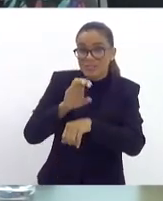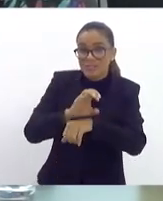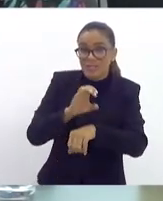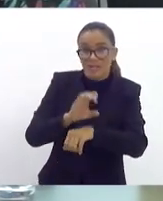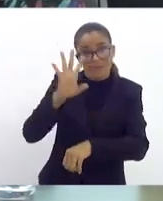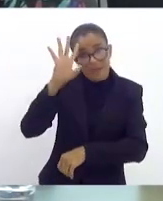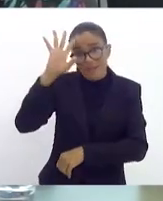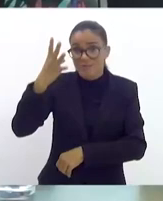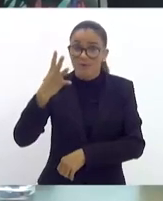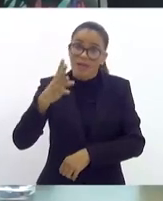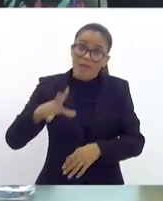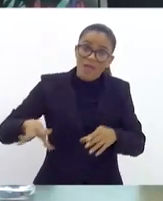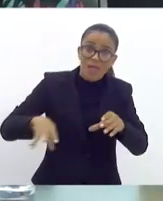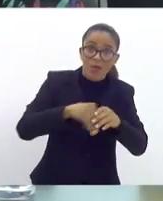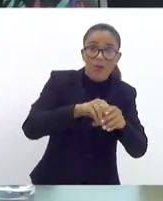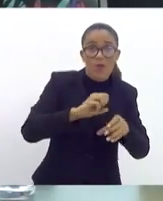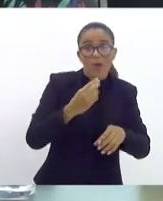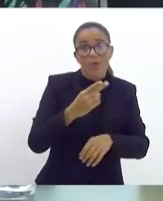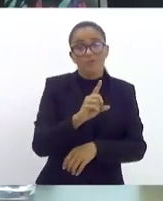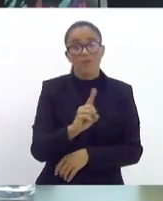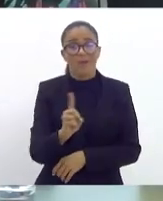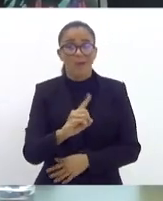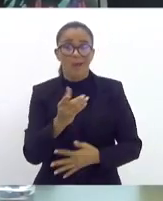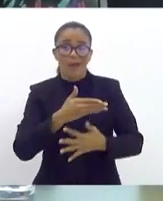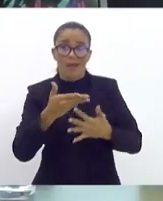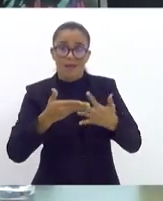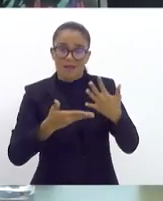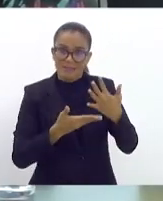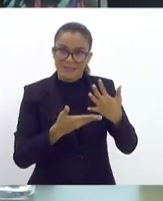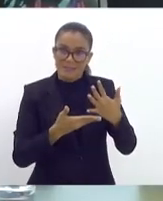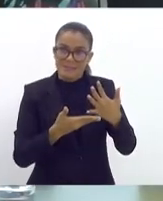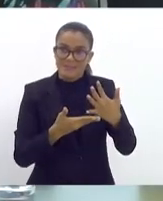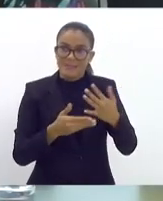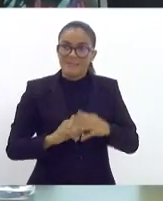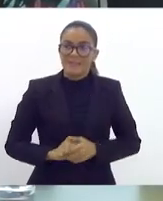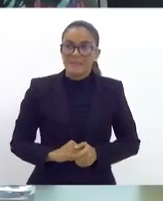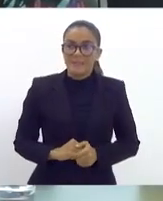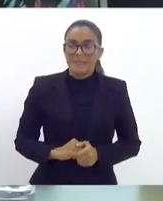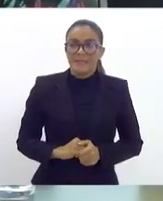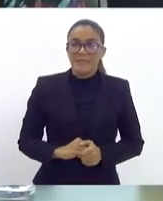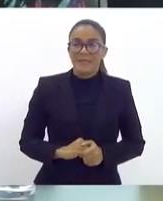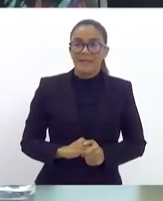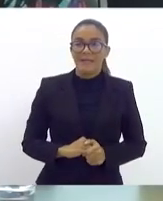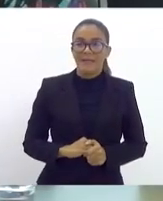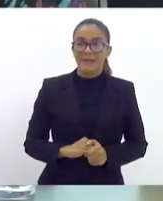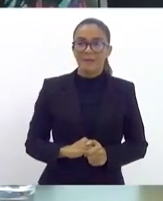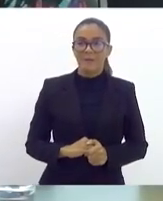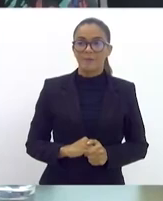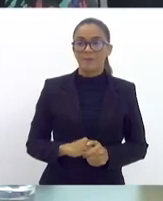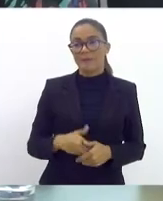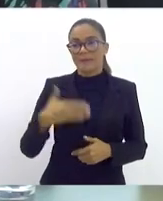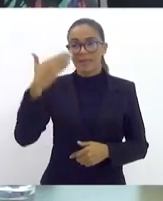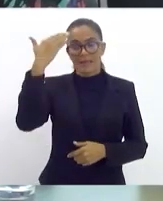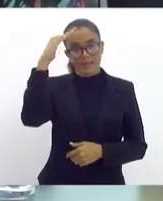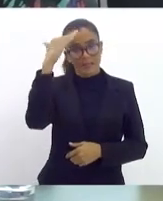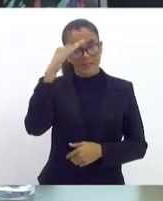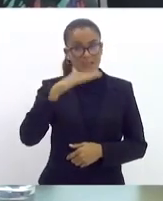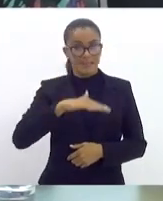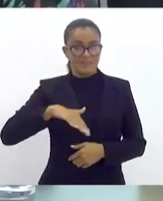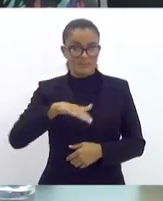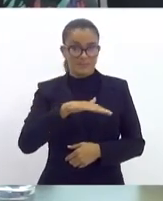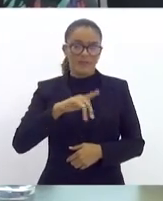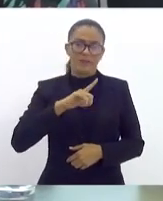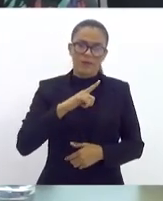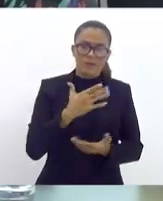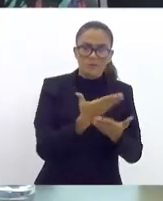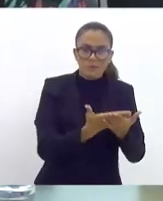tomar a decisão de incluir ou não a décima terceira parcela então neste entendendo a questão que há